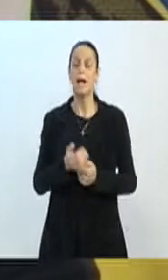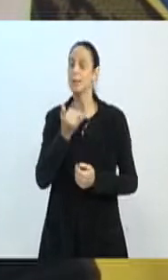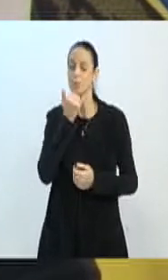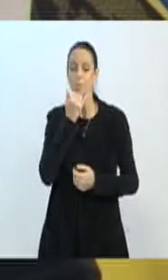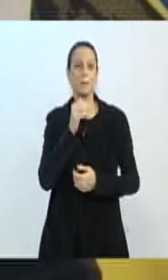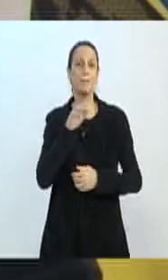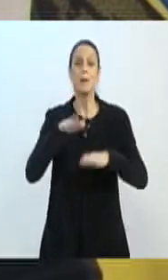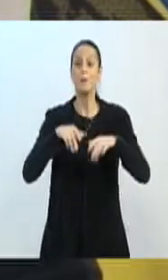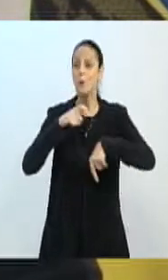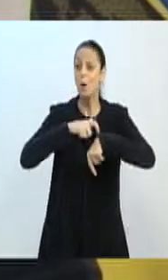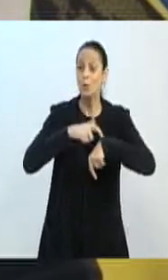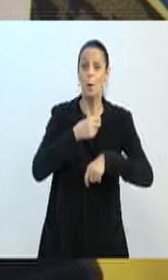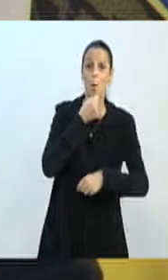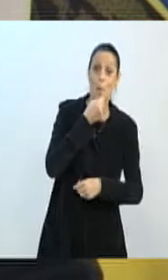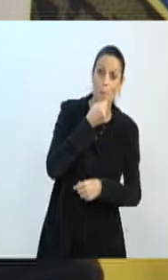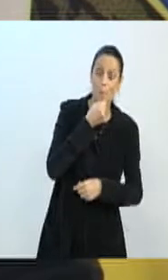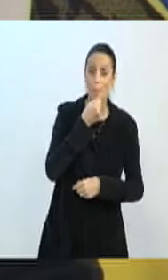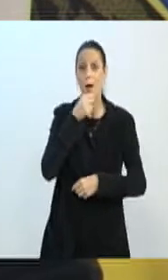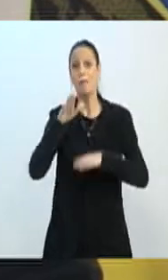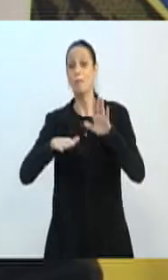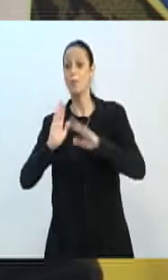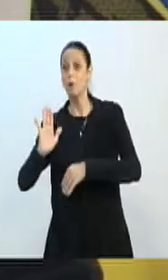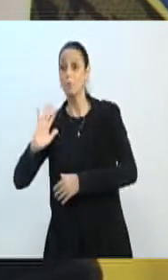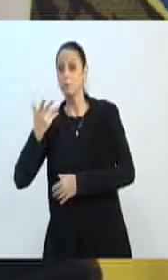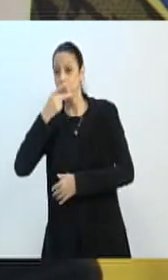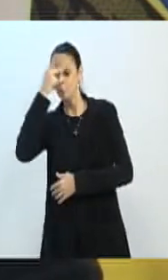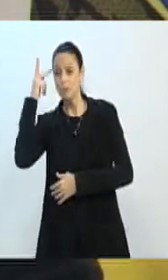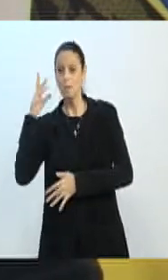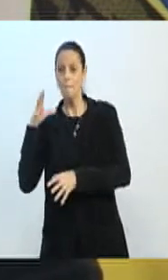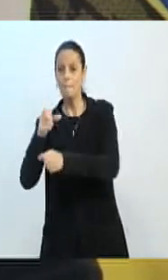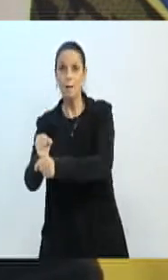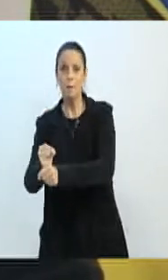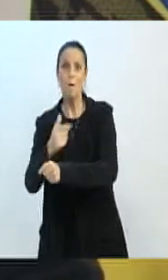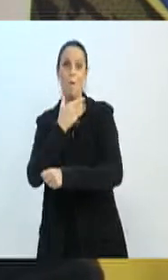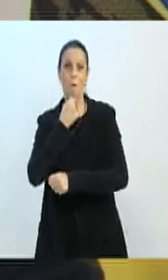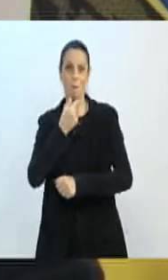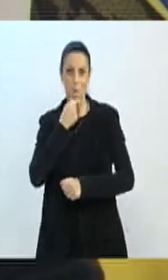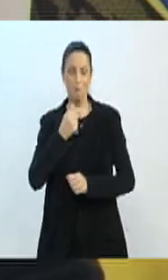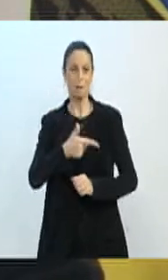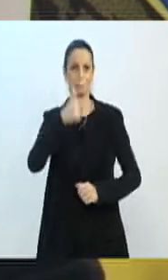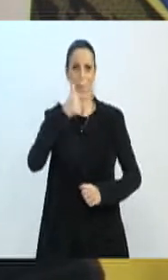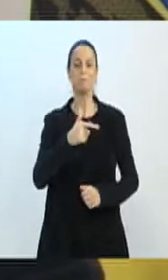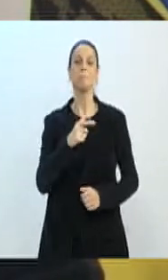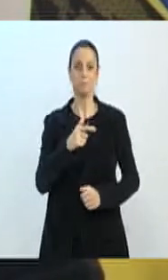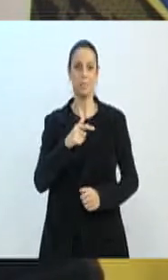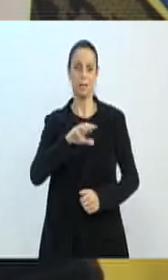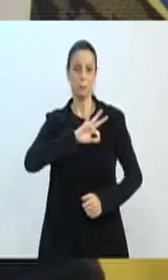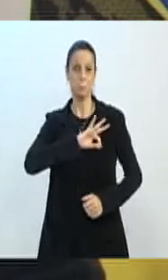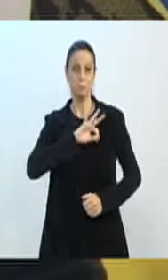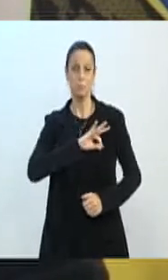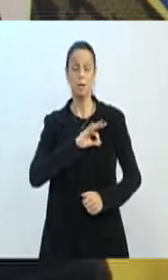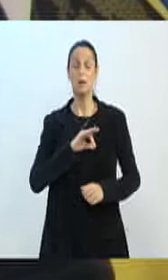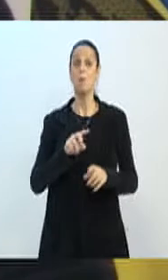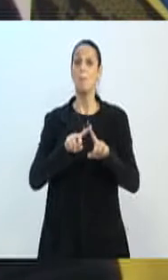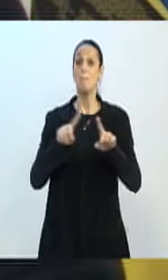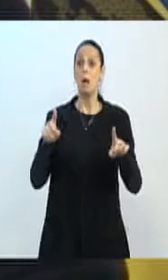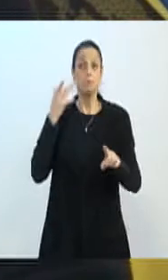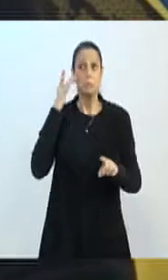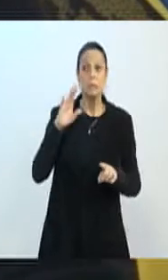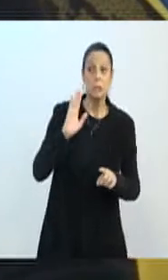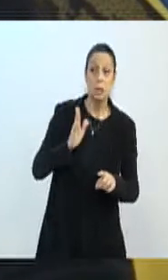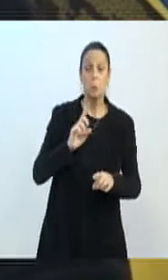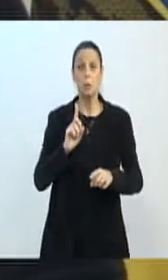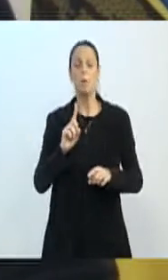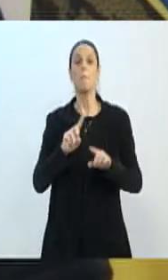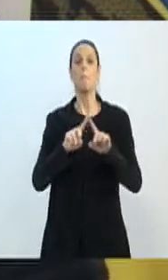a região das itoupavas tá bem apreensiva eu estive nas ruas final de semana duas vezes fui